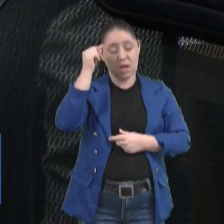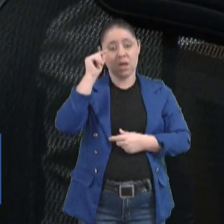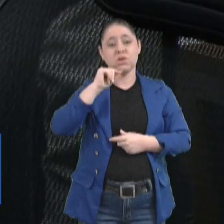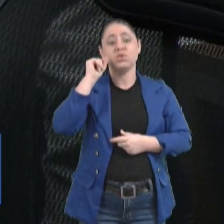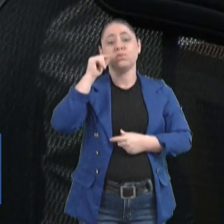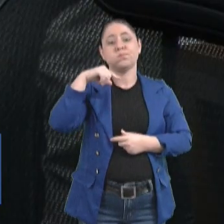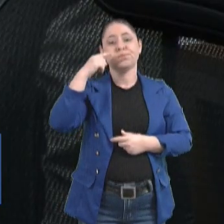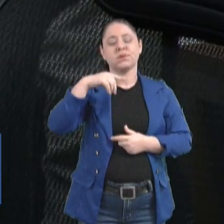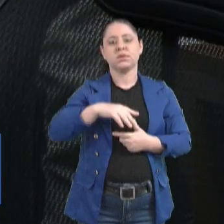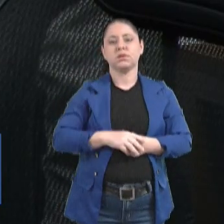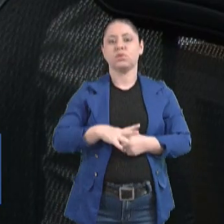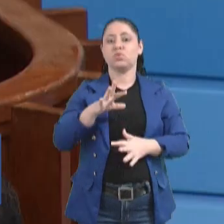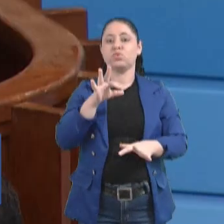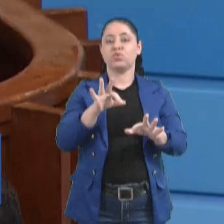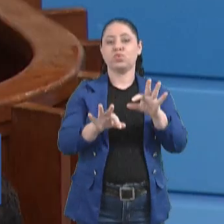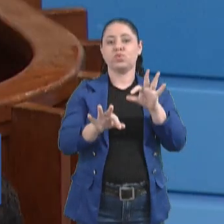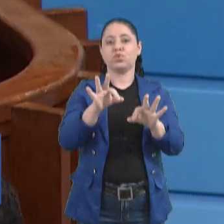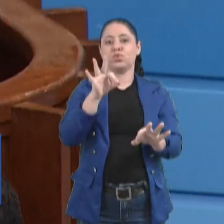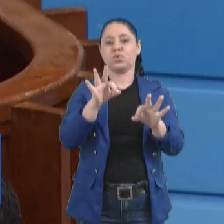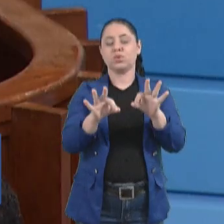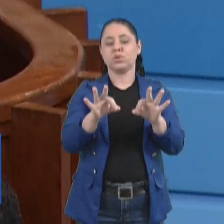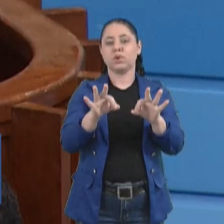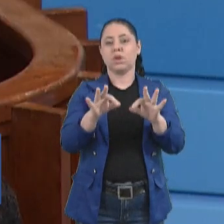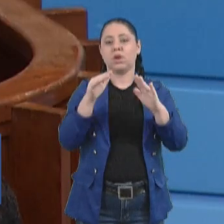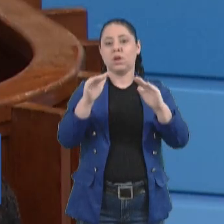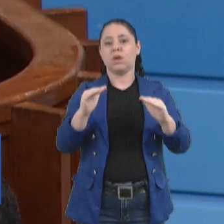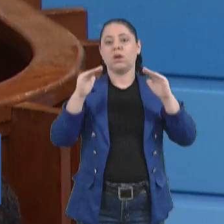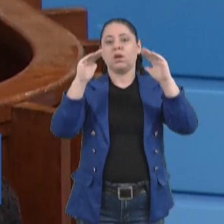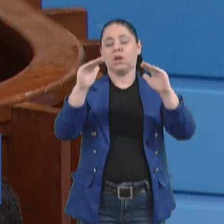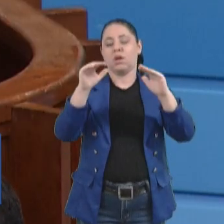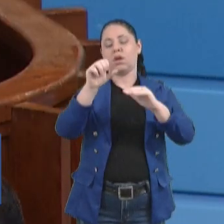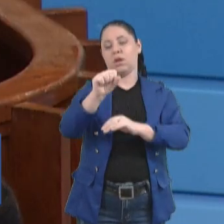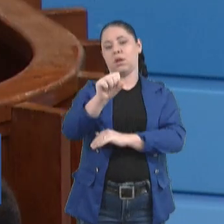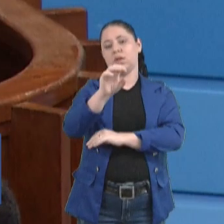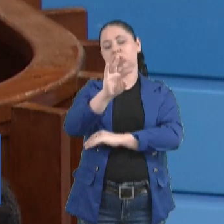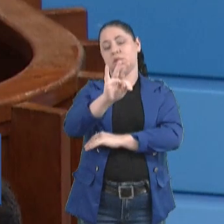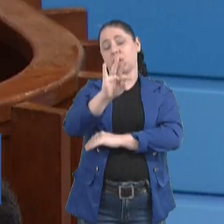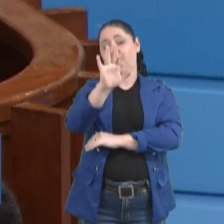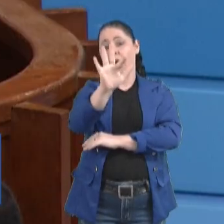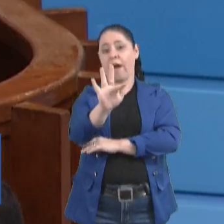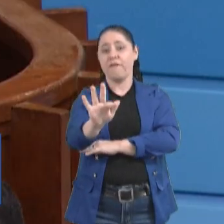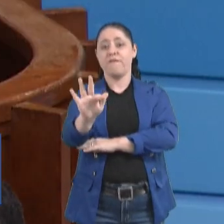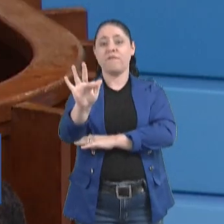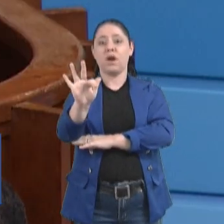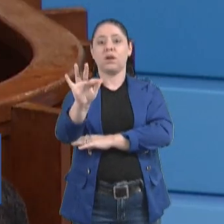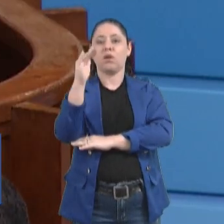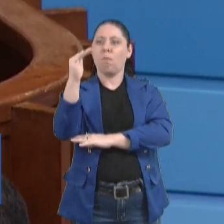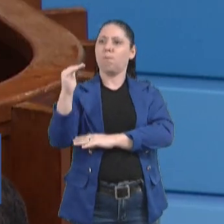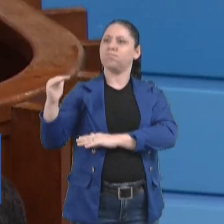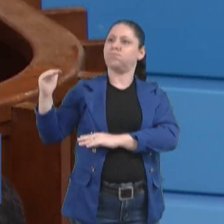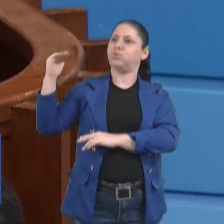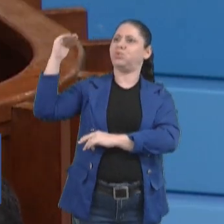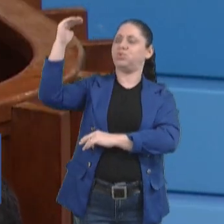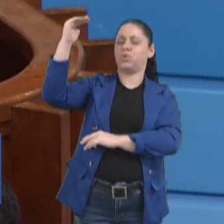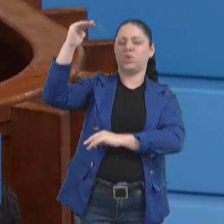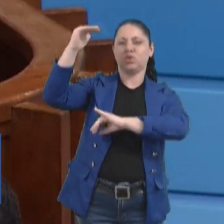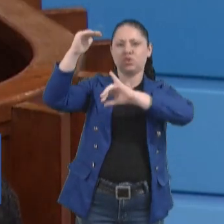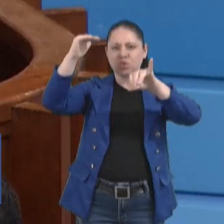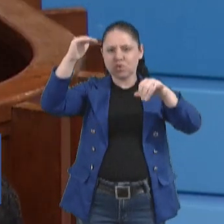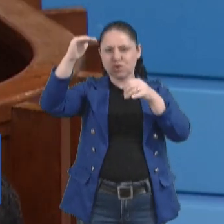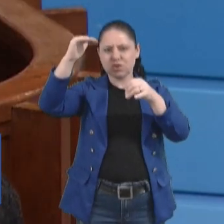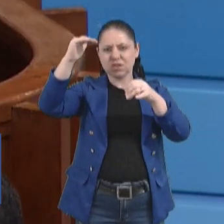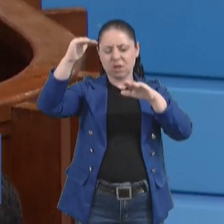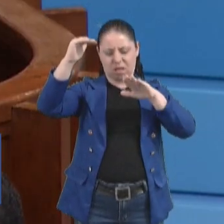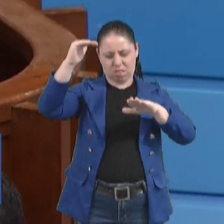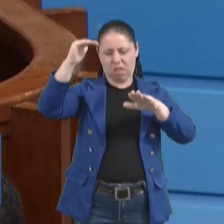direito, para um julgamento do Supremo Tribunal Federal, acima do Superior Tribunal de Justiça, que